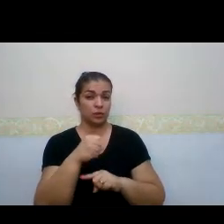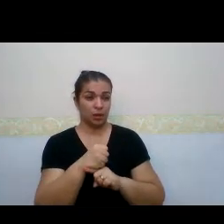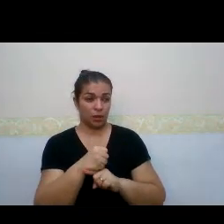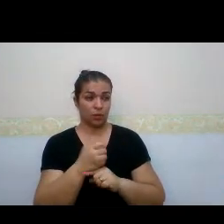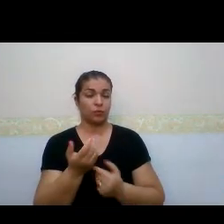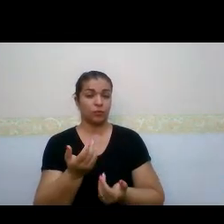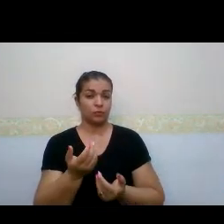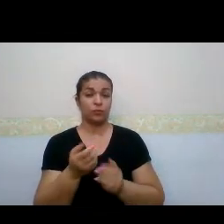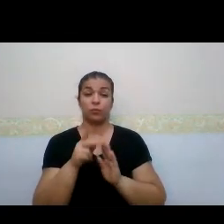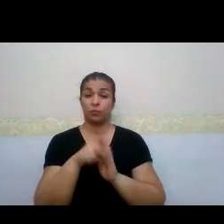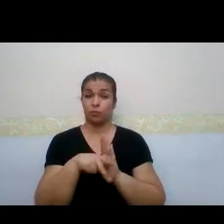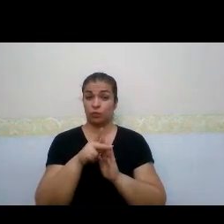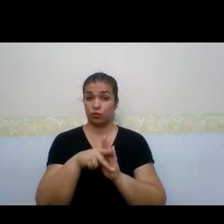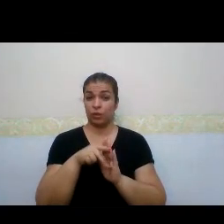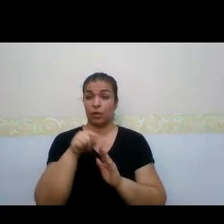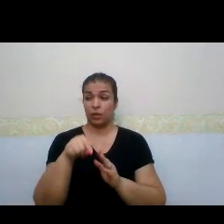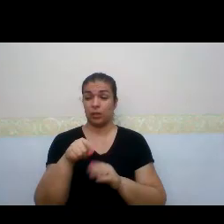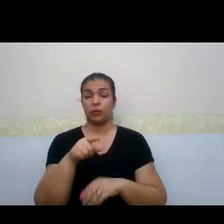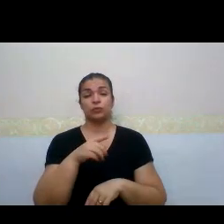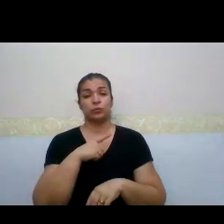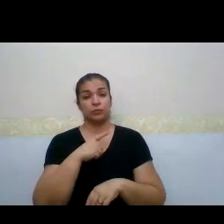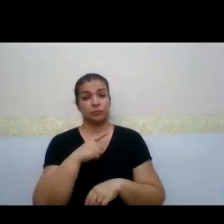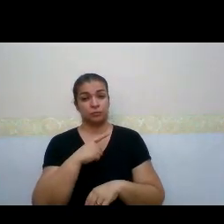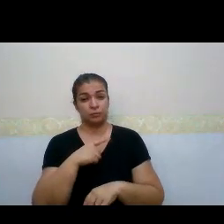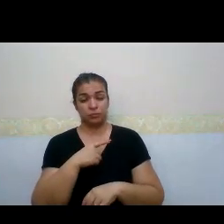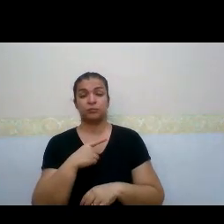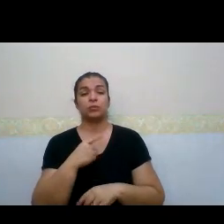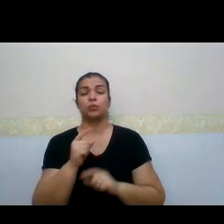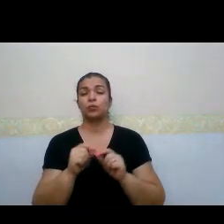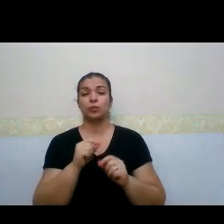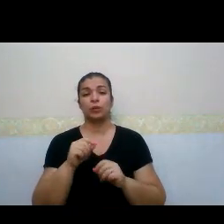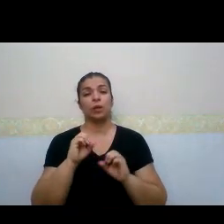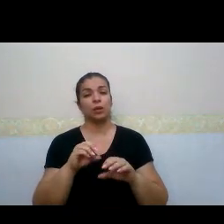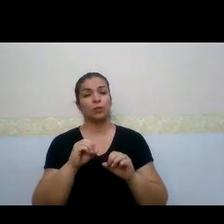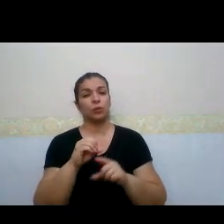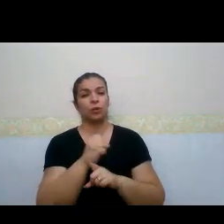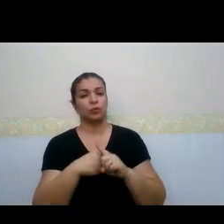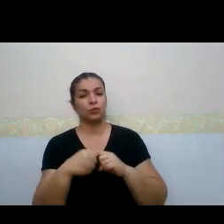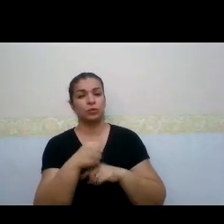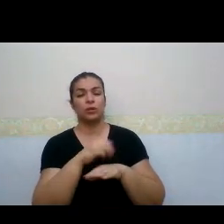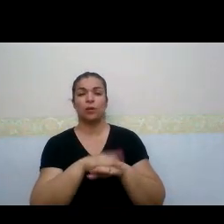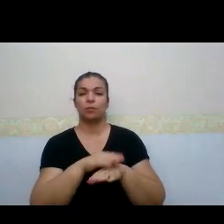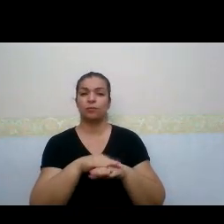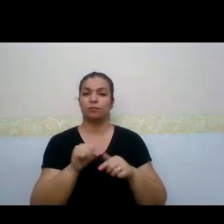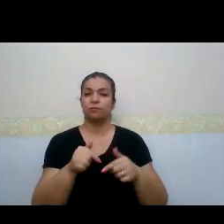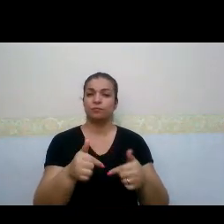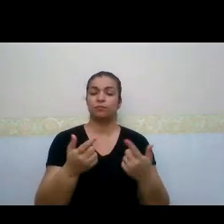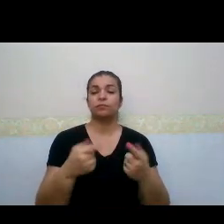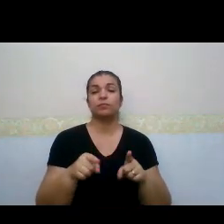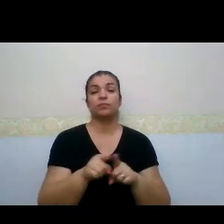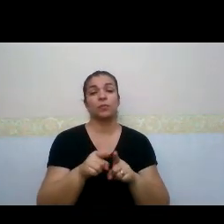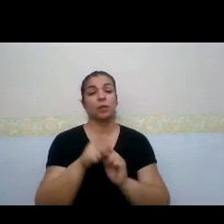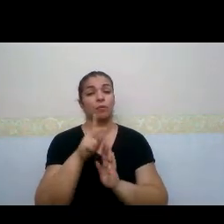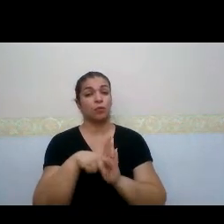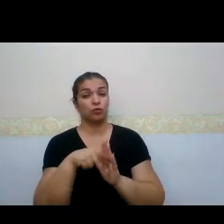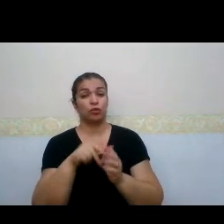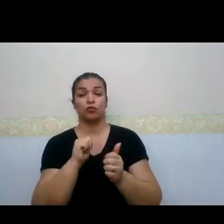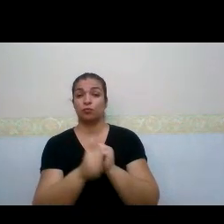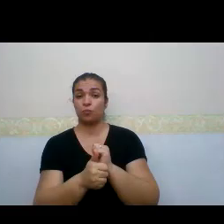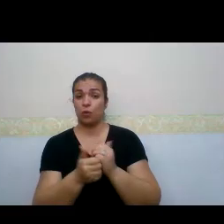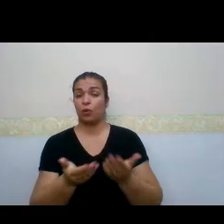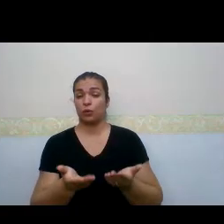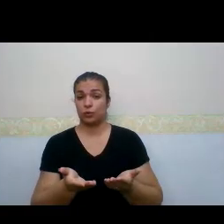que são realizados por educadores sociais, projetos de esporte. Por que